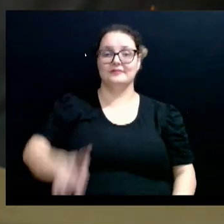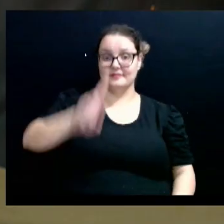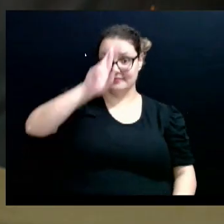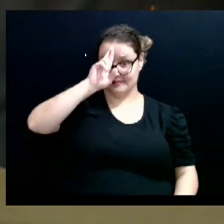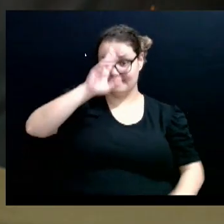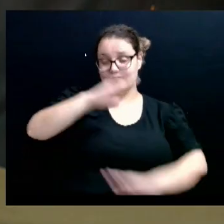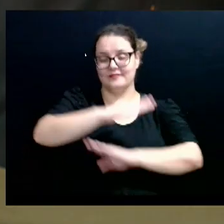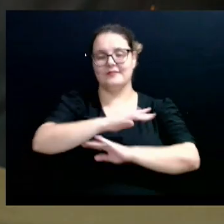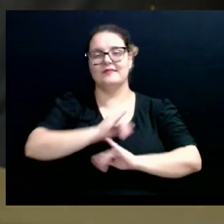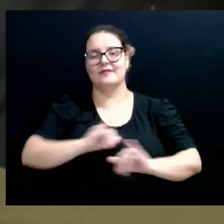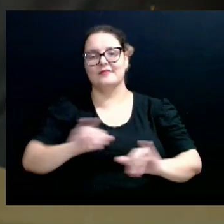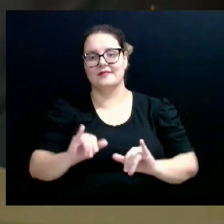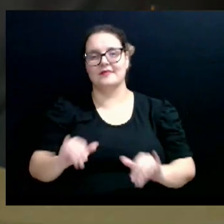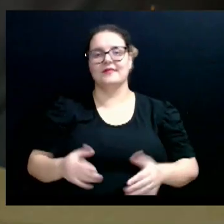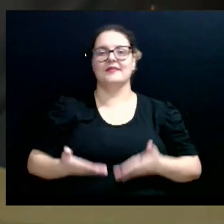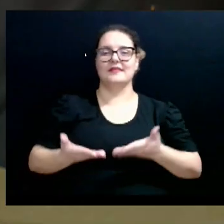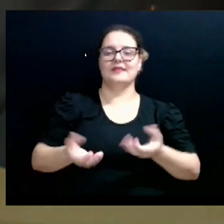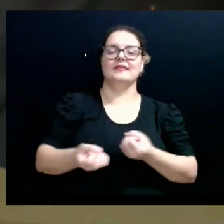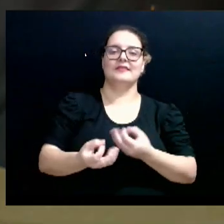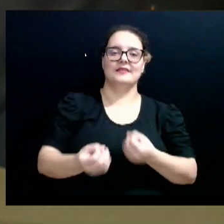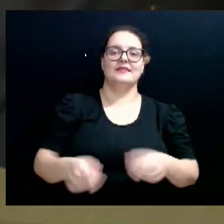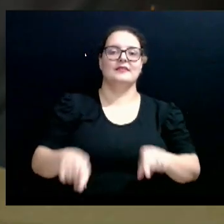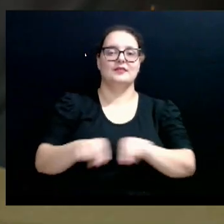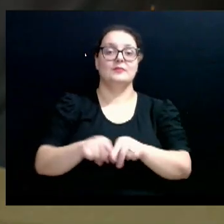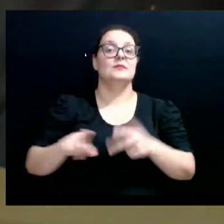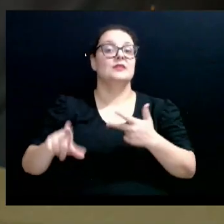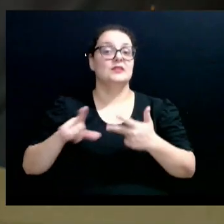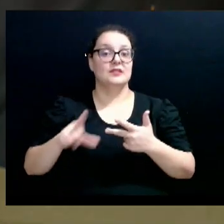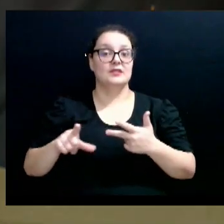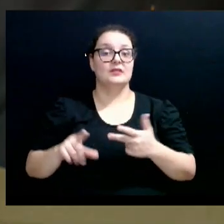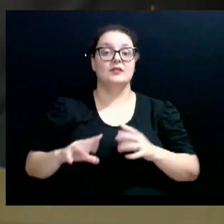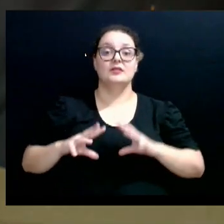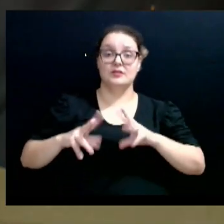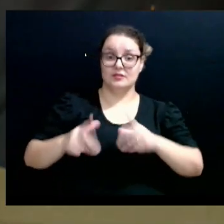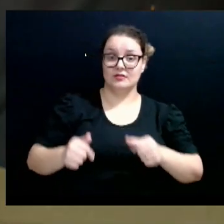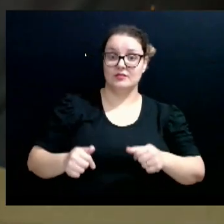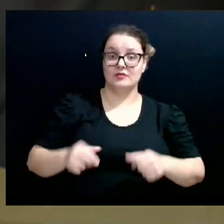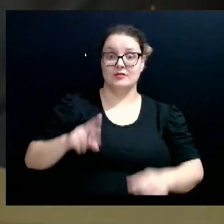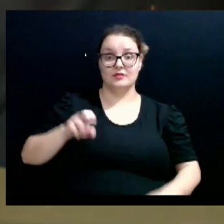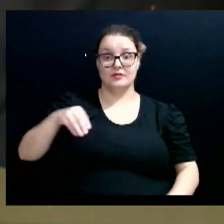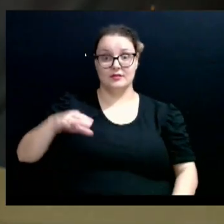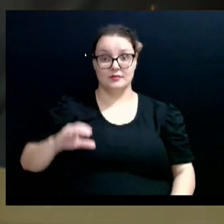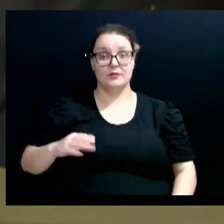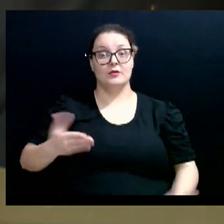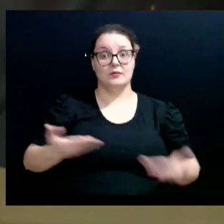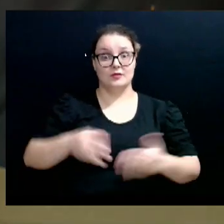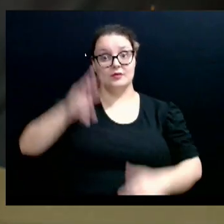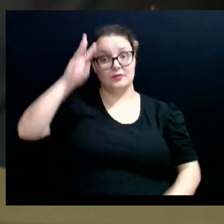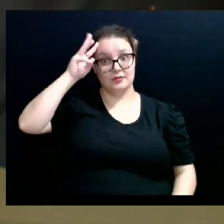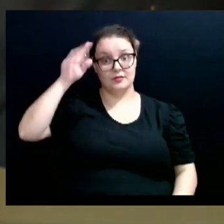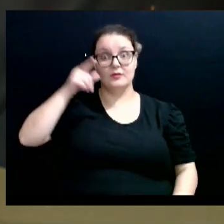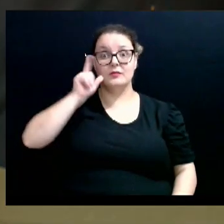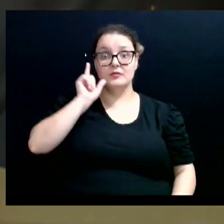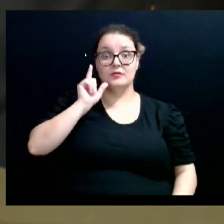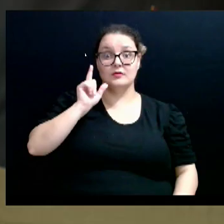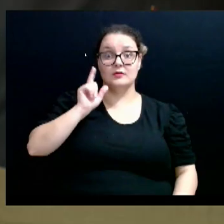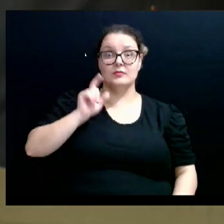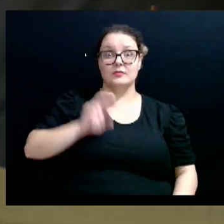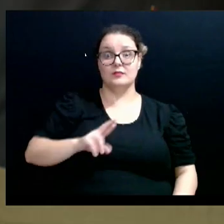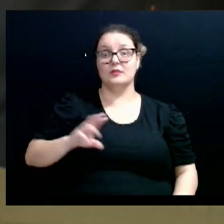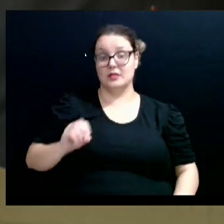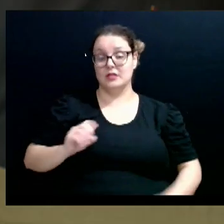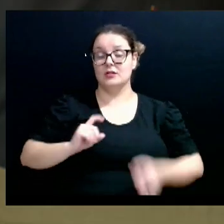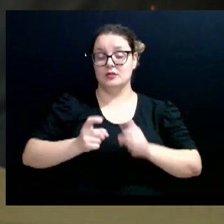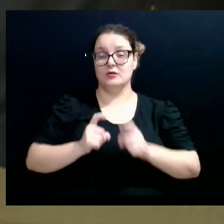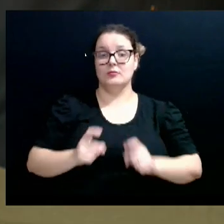Notícia, trazendo informações também do Legislativo e de toda a nossa metrópole. Hoje é terça-feira, ontem teve reunião ordinária, inclusive hoje,